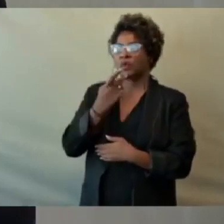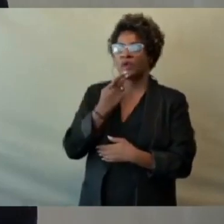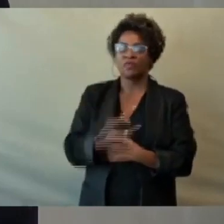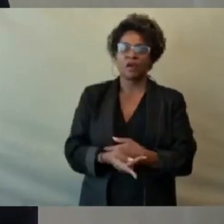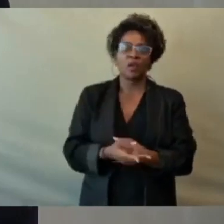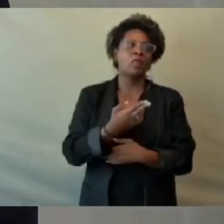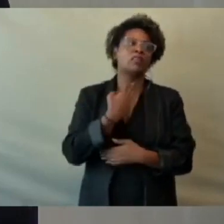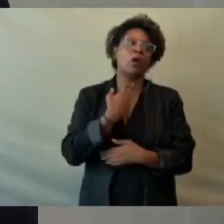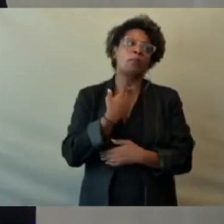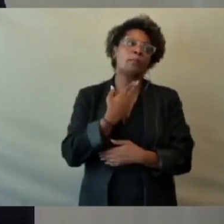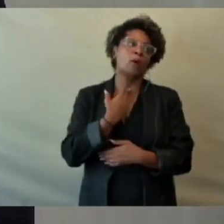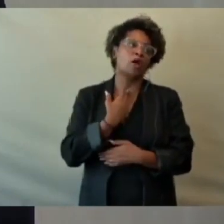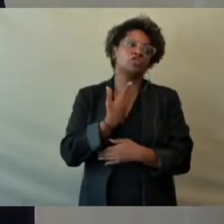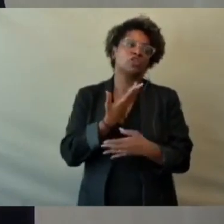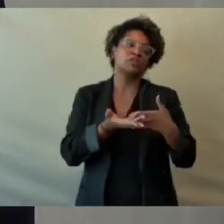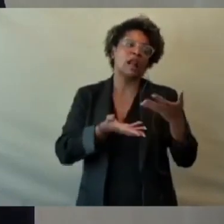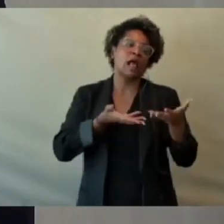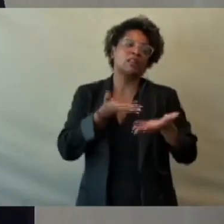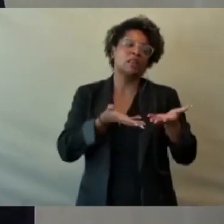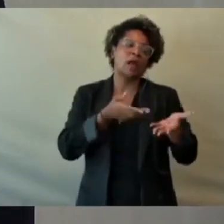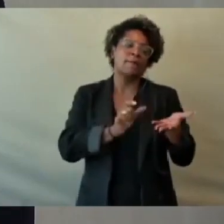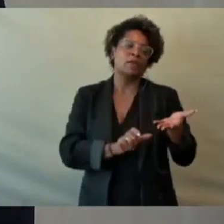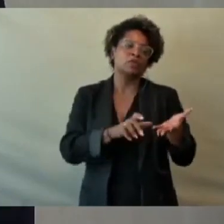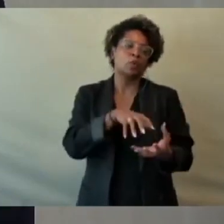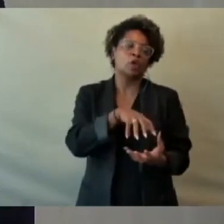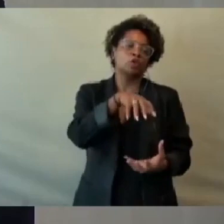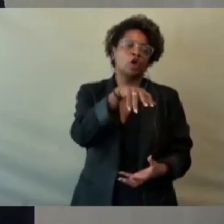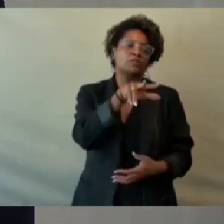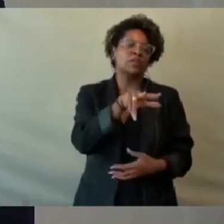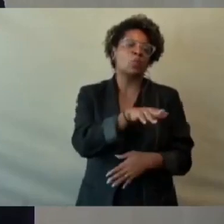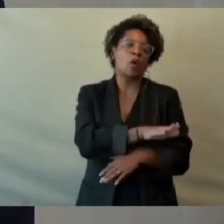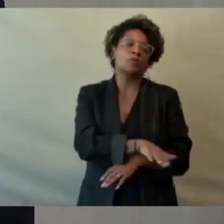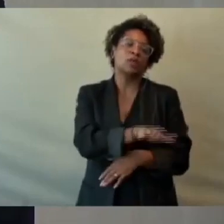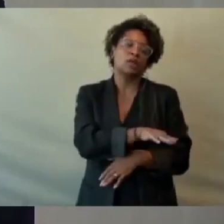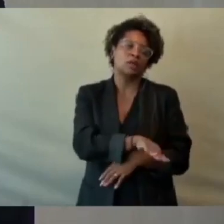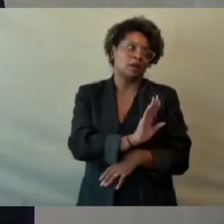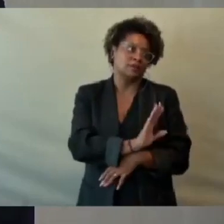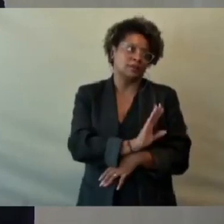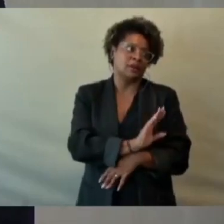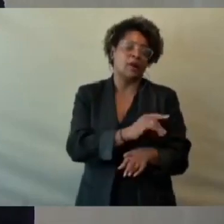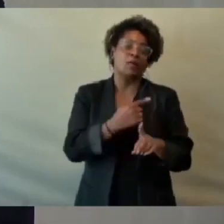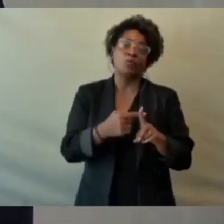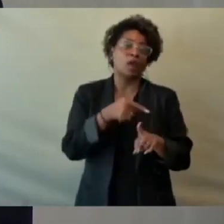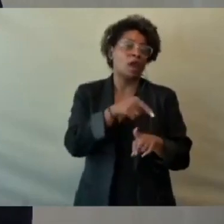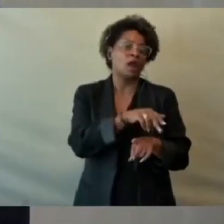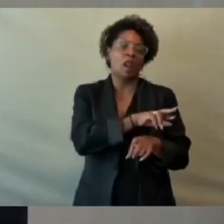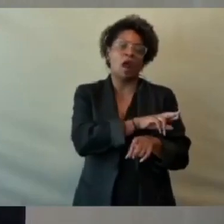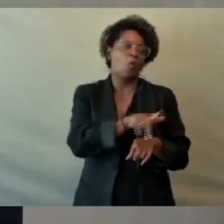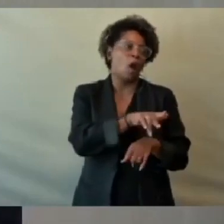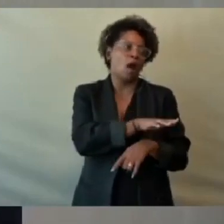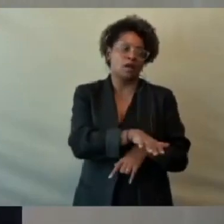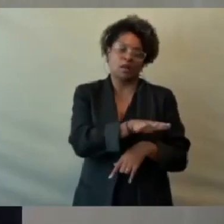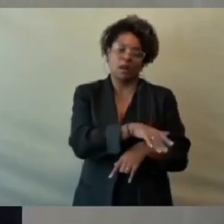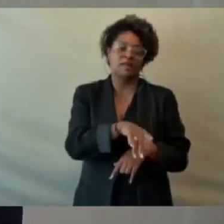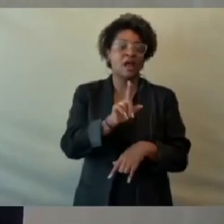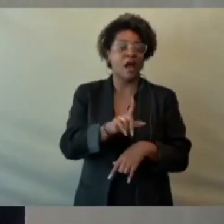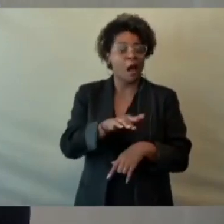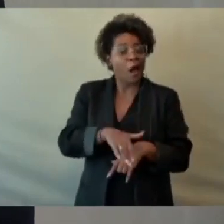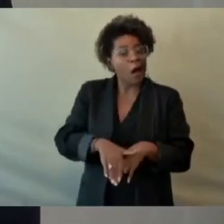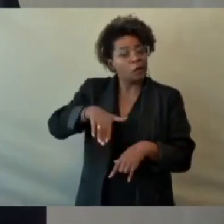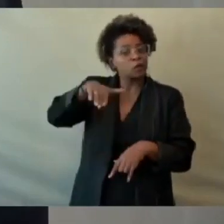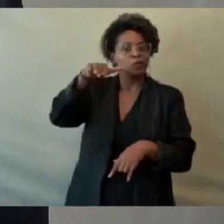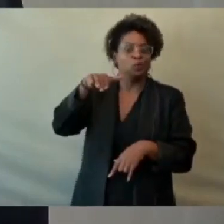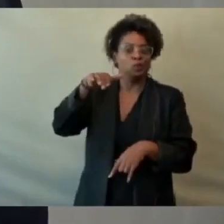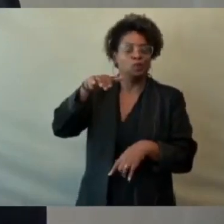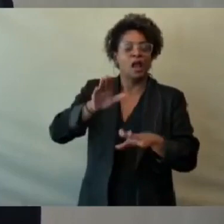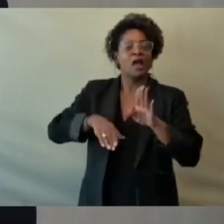ele não gosta de ser tratado como criança igual eu coloco muitas vezes tem cuidador que chega lá nessa infantilidade aonde que a gente também